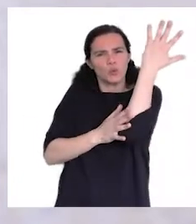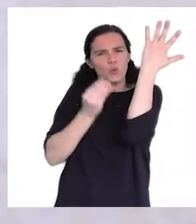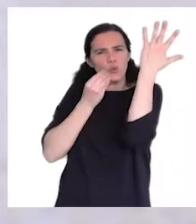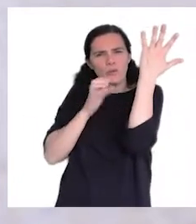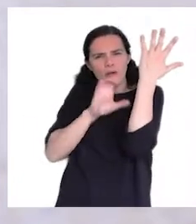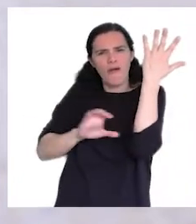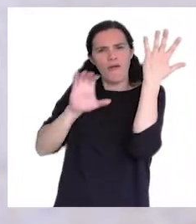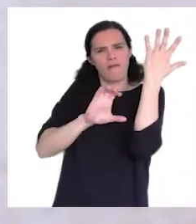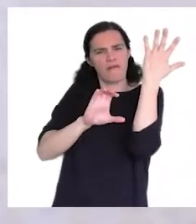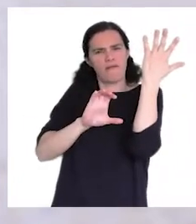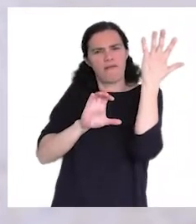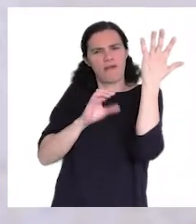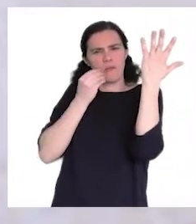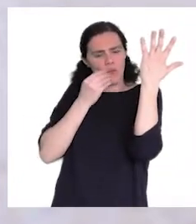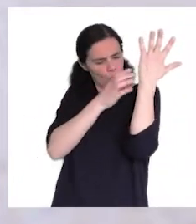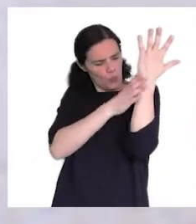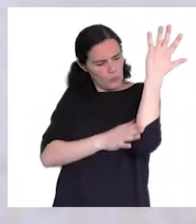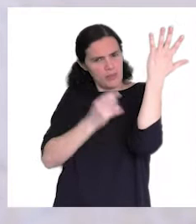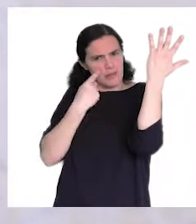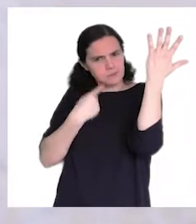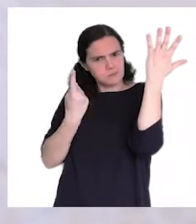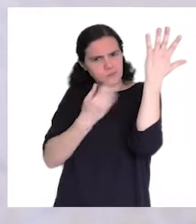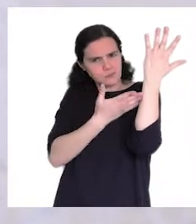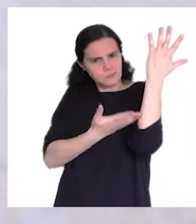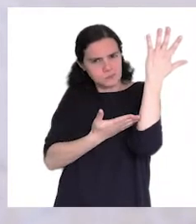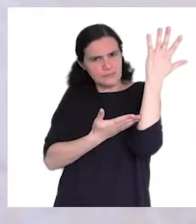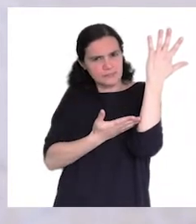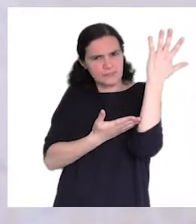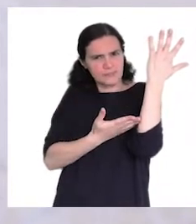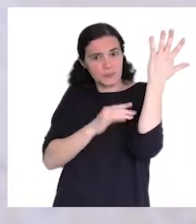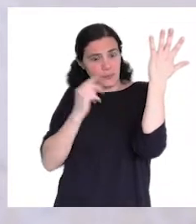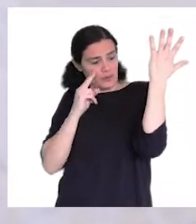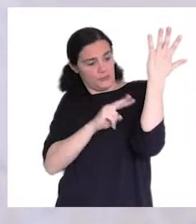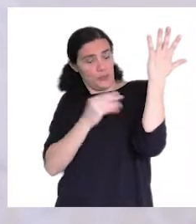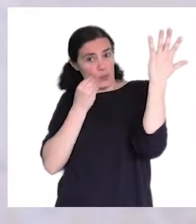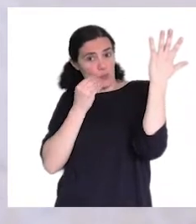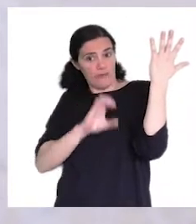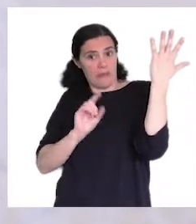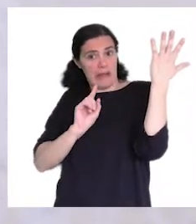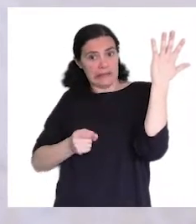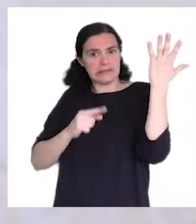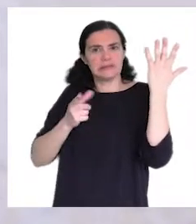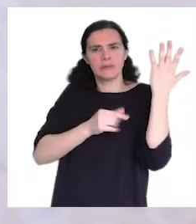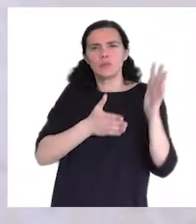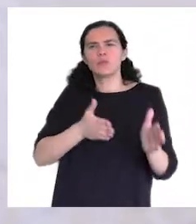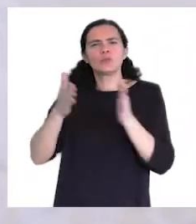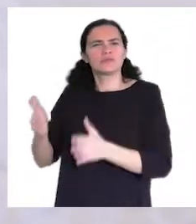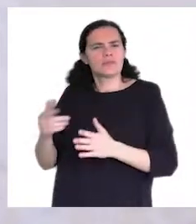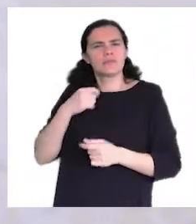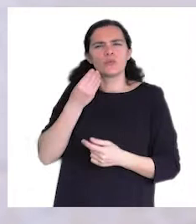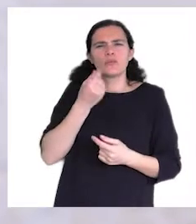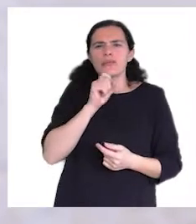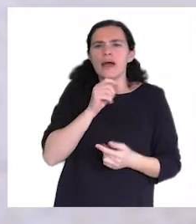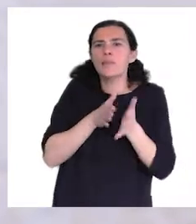à forma como o seu tronco se dispõe aos nossos olhos e, por outro lado, de que forma é que ela